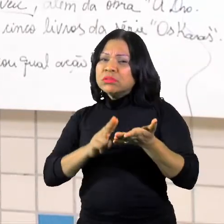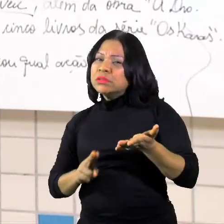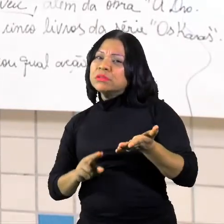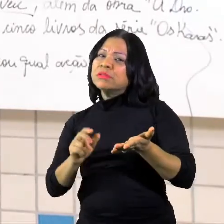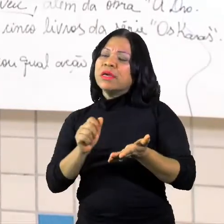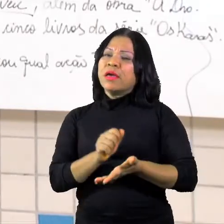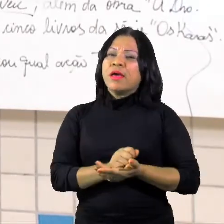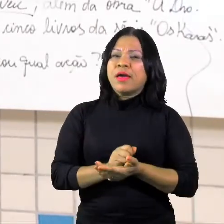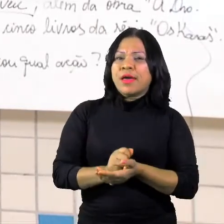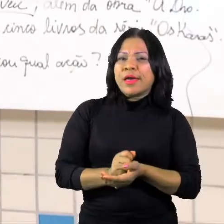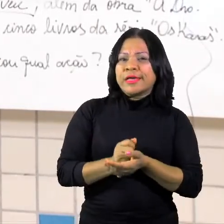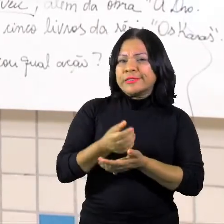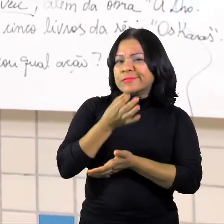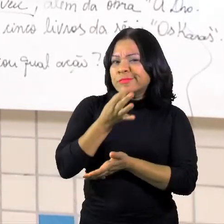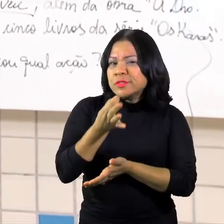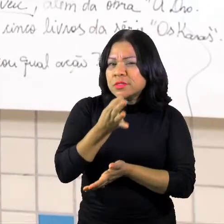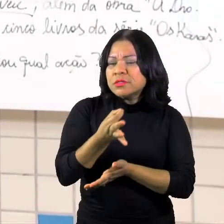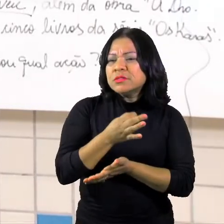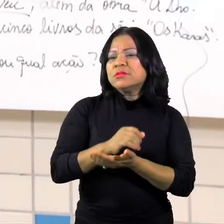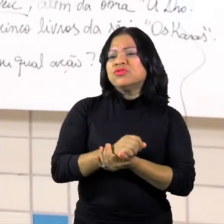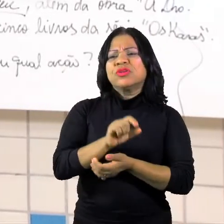é? É uma resenha?